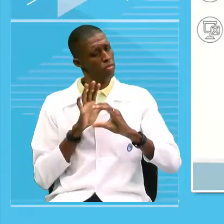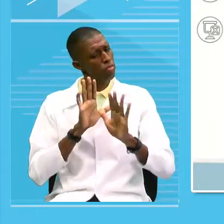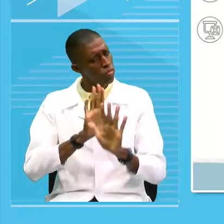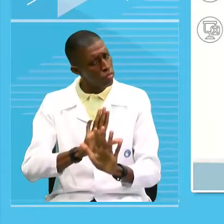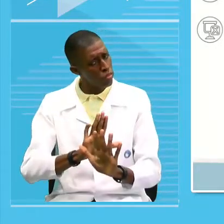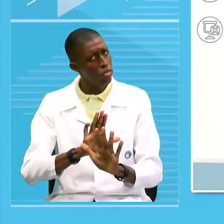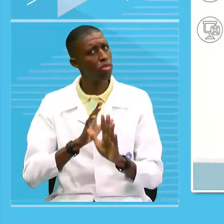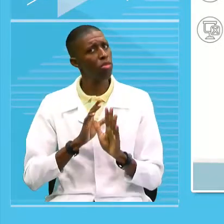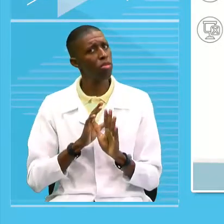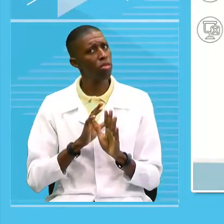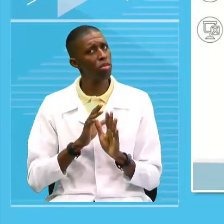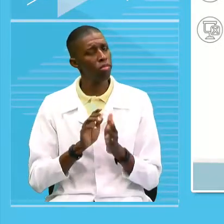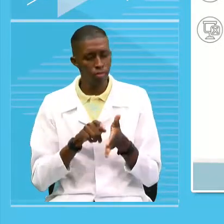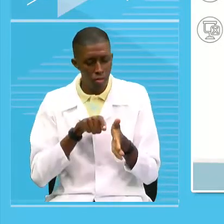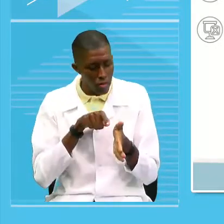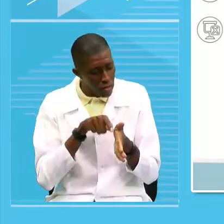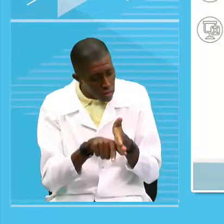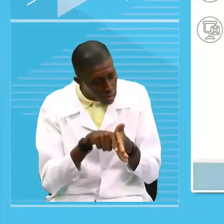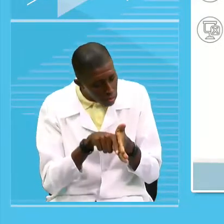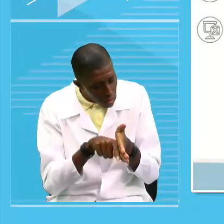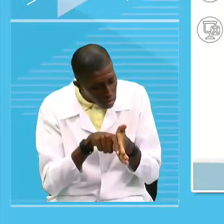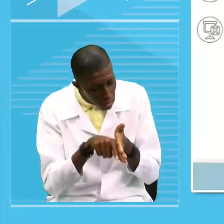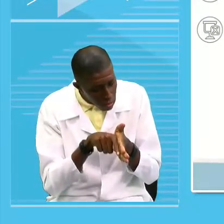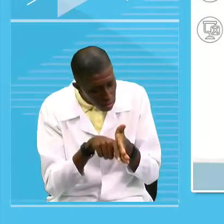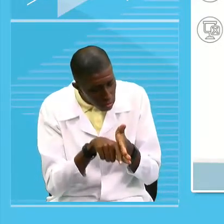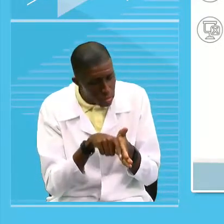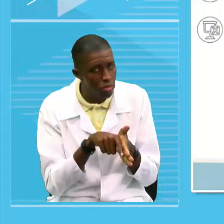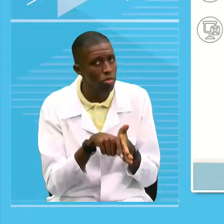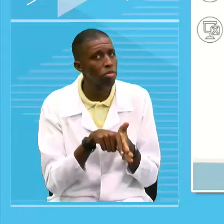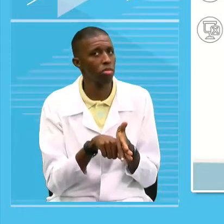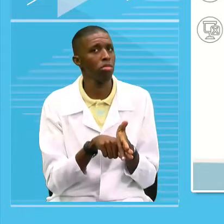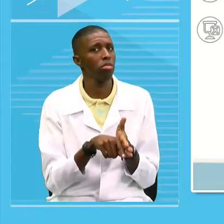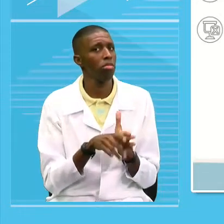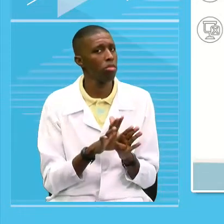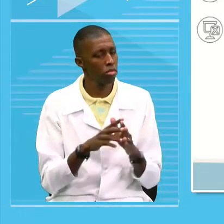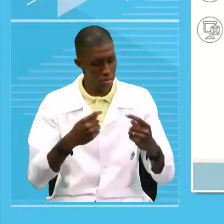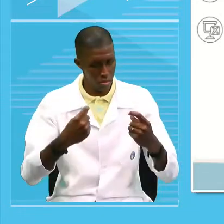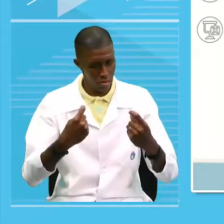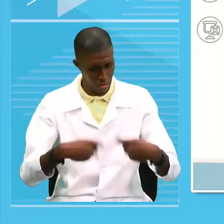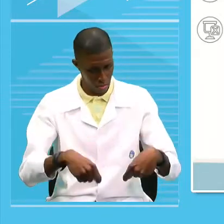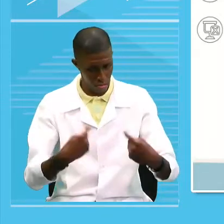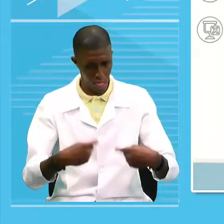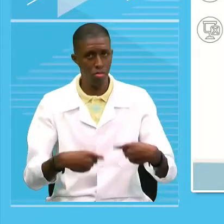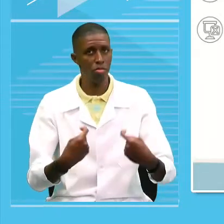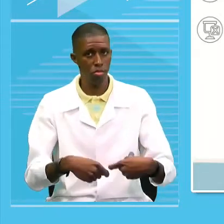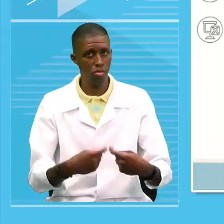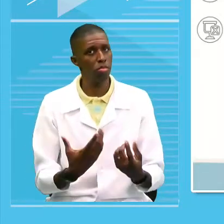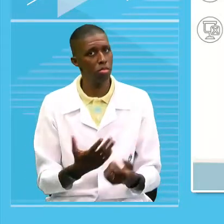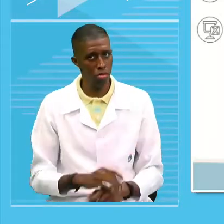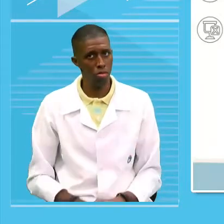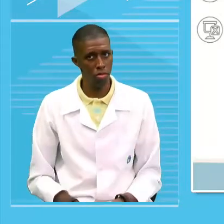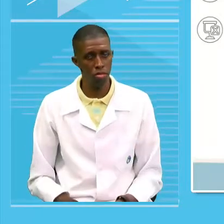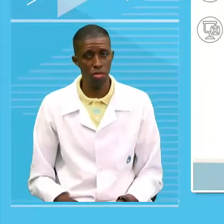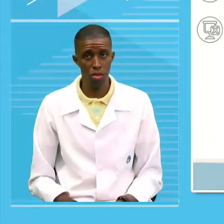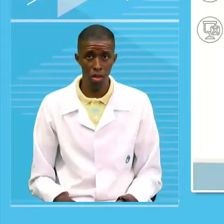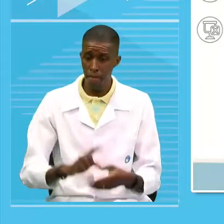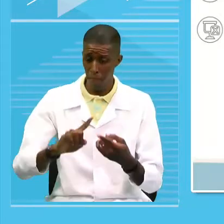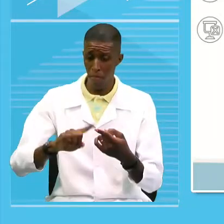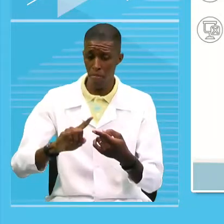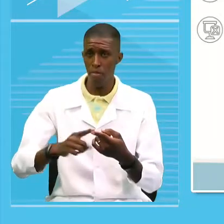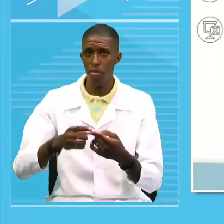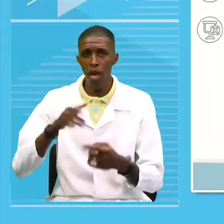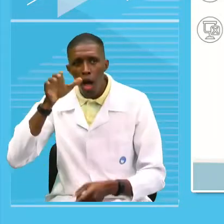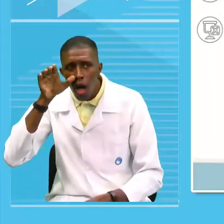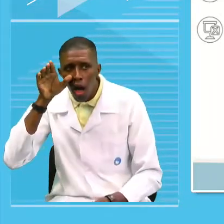a fazer tu tem uma informação e agora tu já sabe utilizar ela na prática sendo curiosa indo atrás